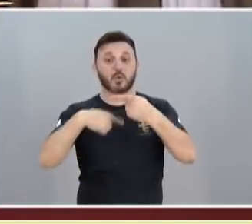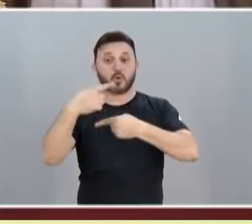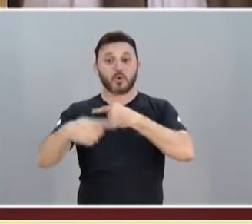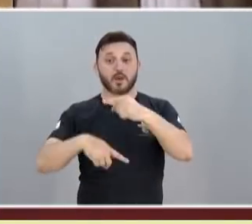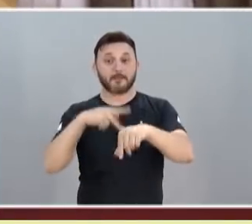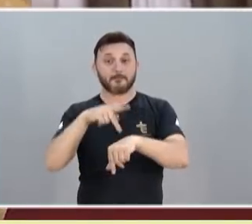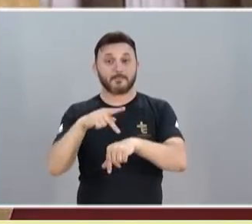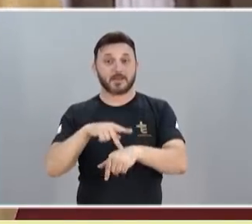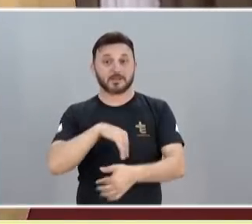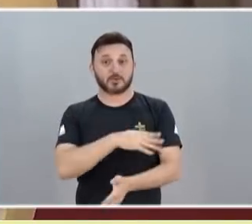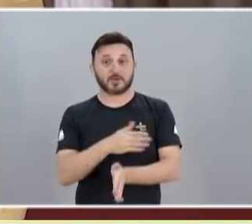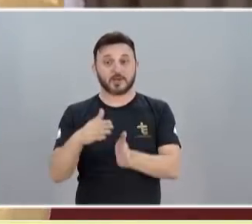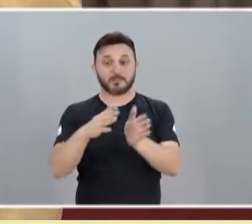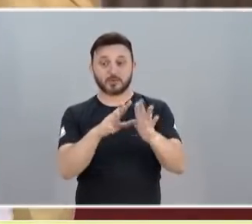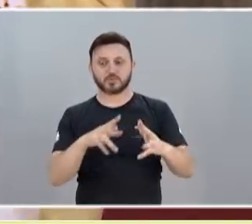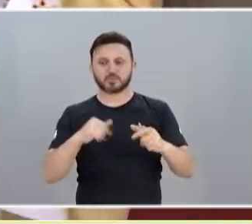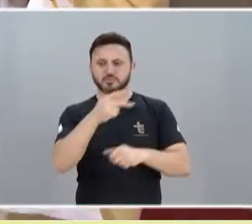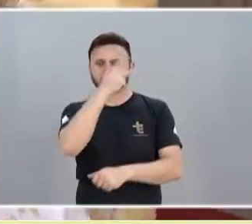caminho. Todo mundo ganhou